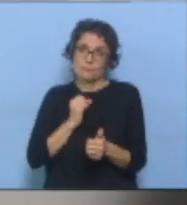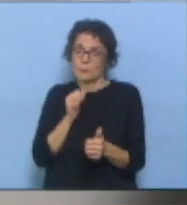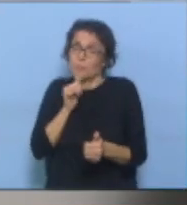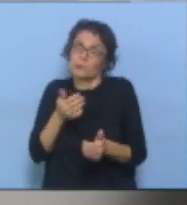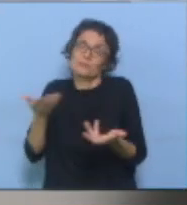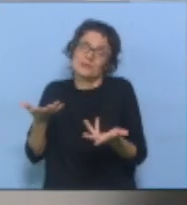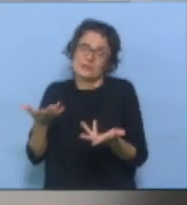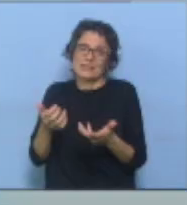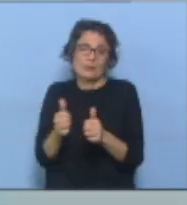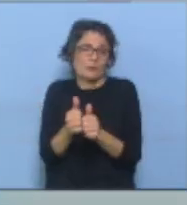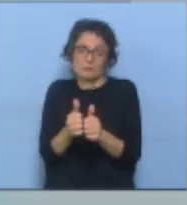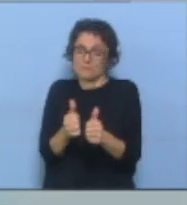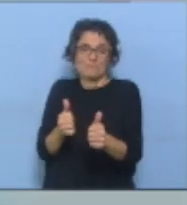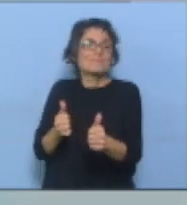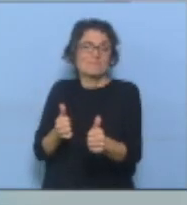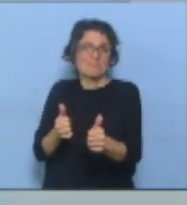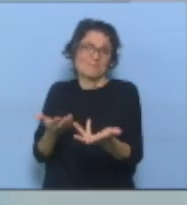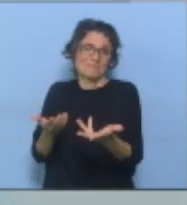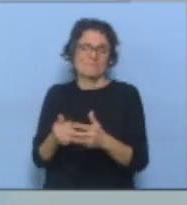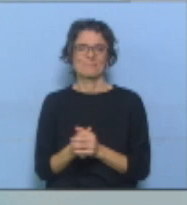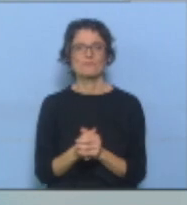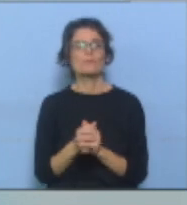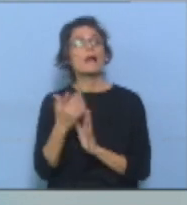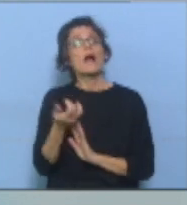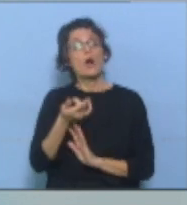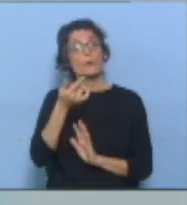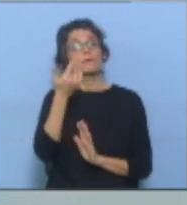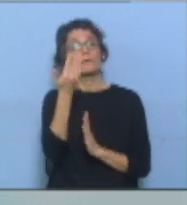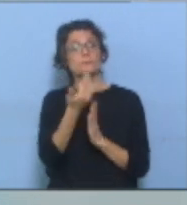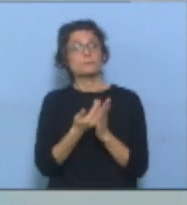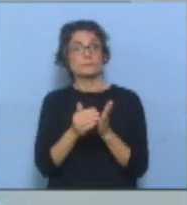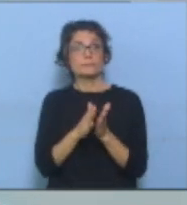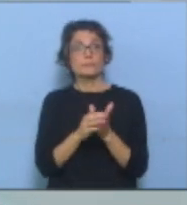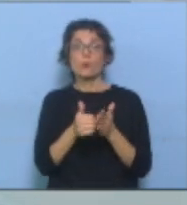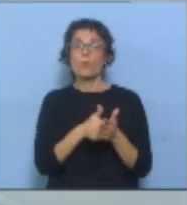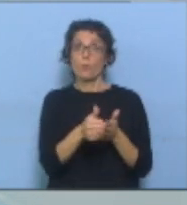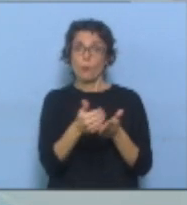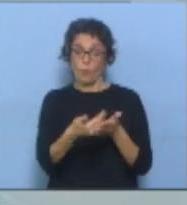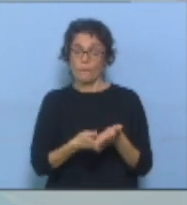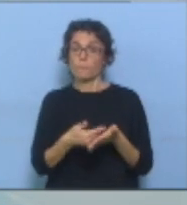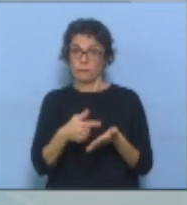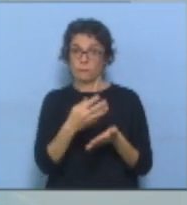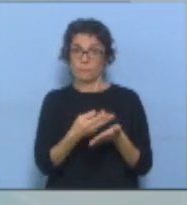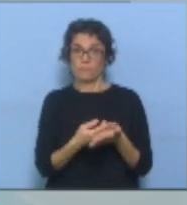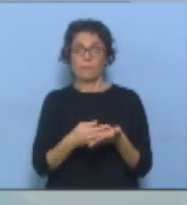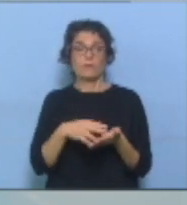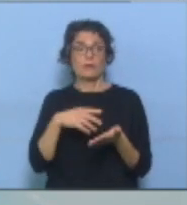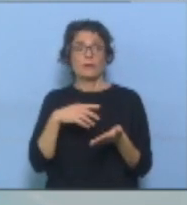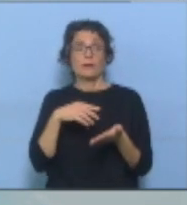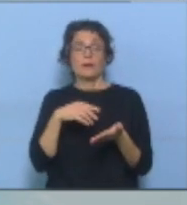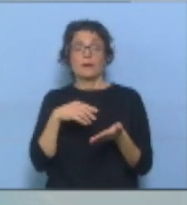o Evangelho que para este dia da festa do batismo do Senhor. Já continuaremos a conversar também deste seu percurso de